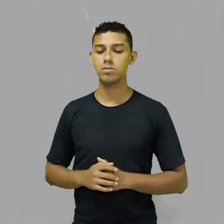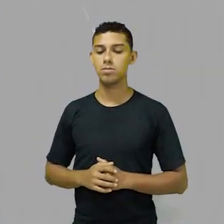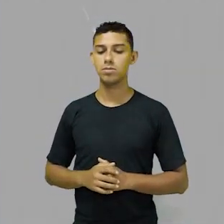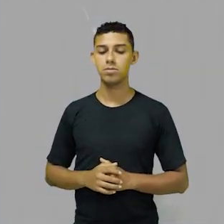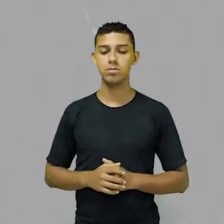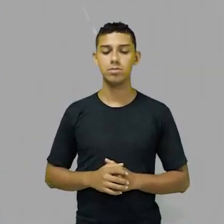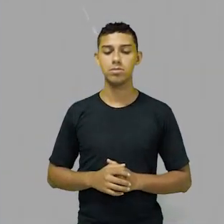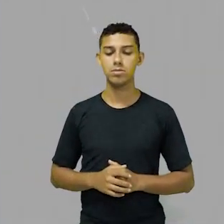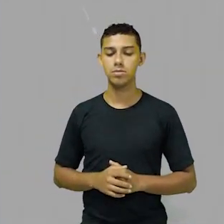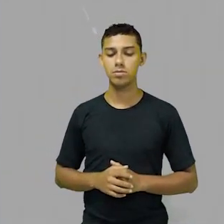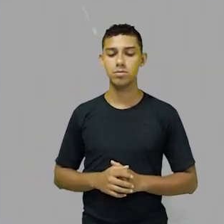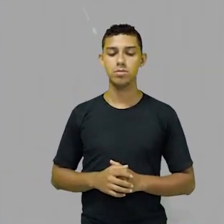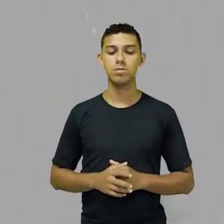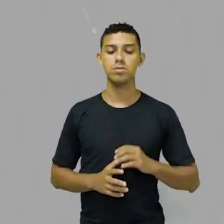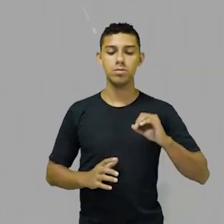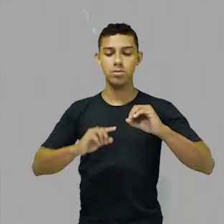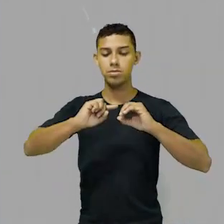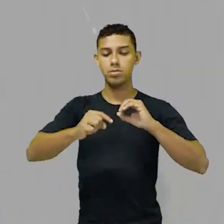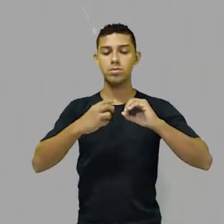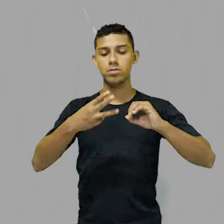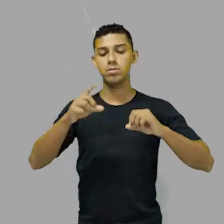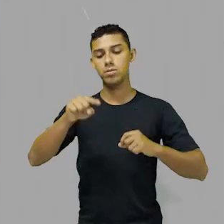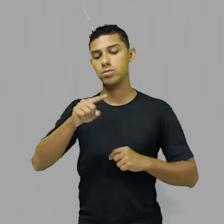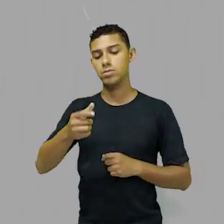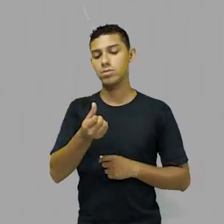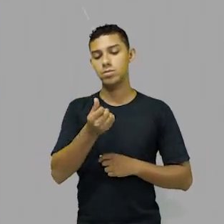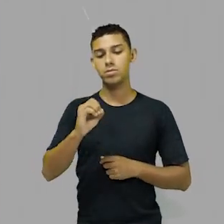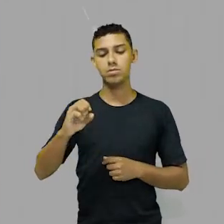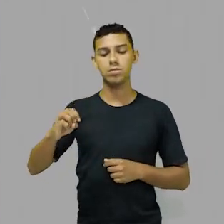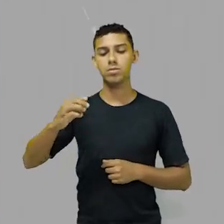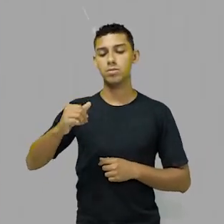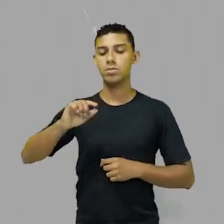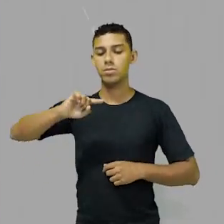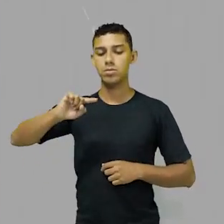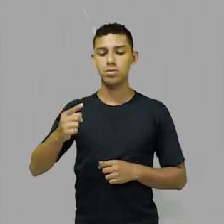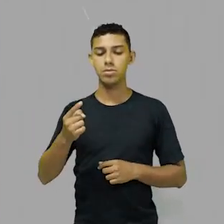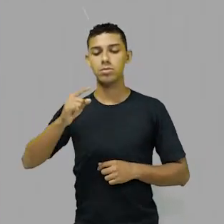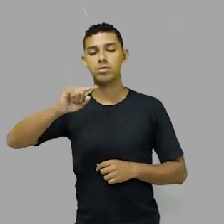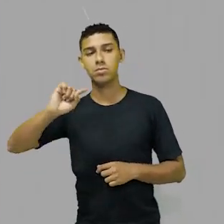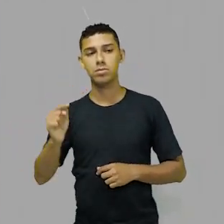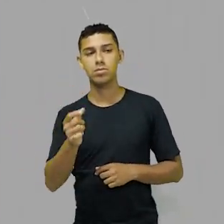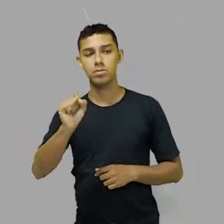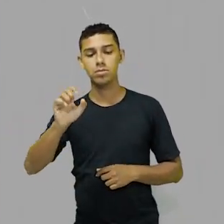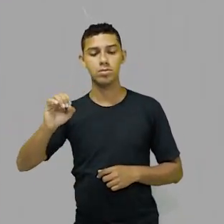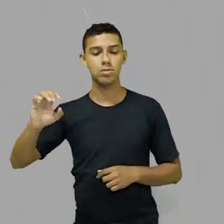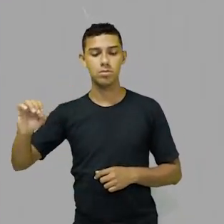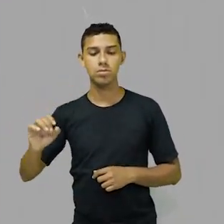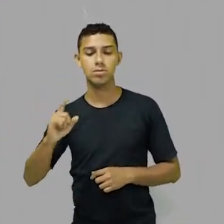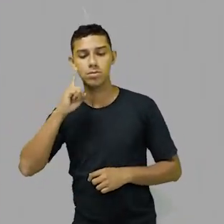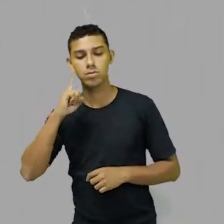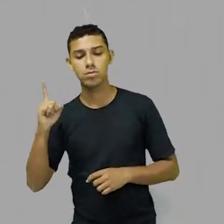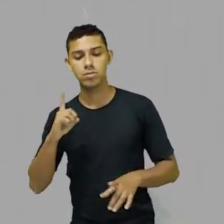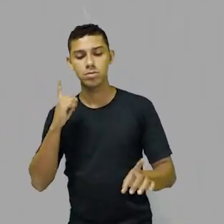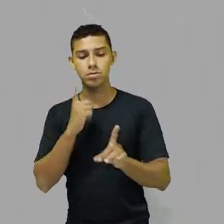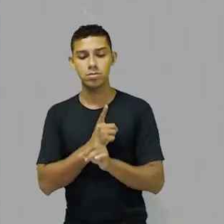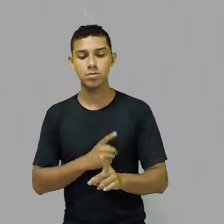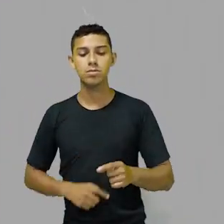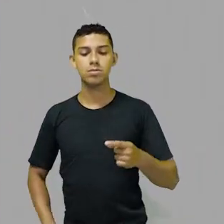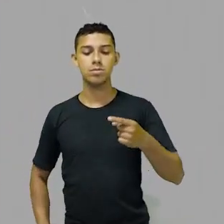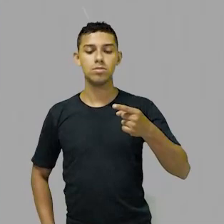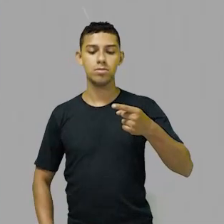0,3 vezes 6.000 vai dar 1.800. Então a quantidade de timina vai